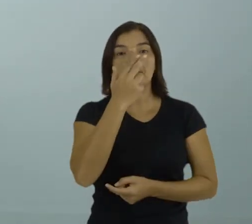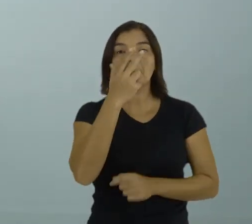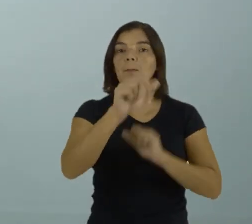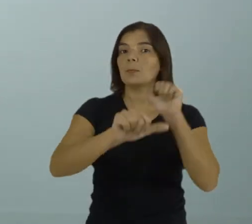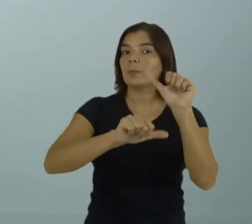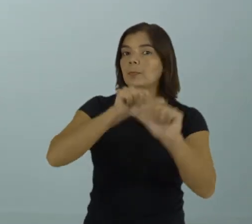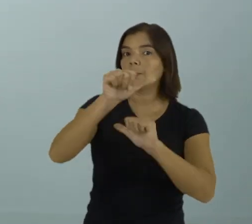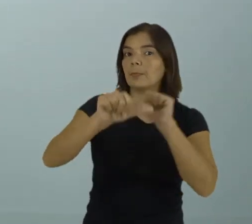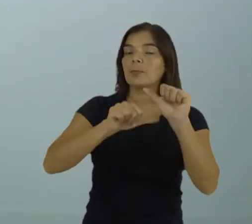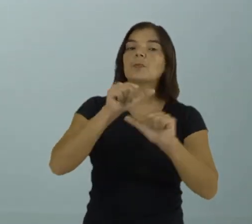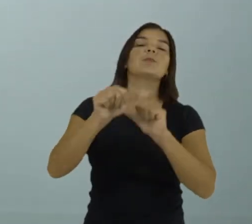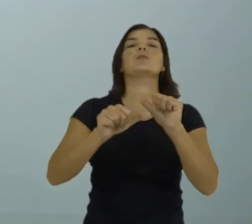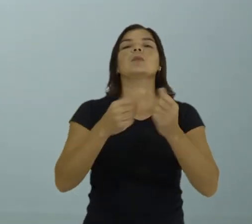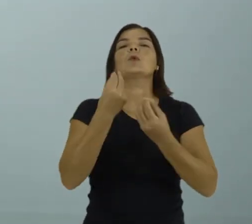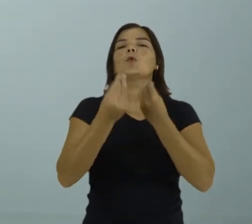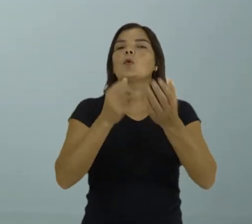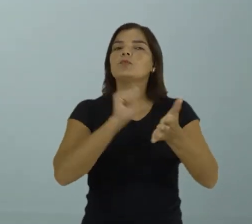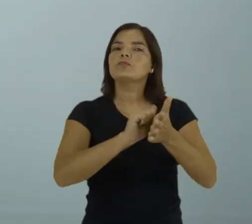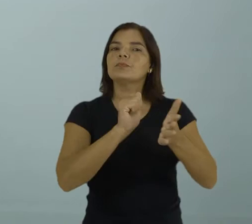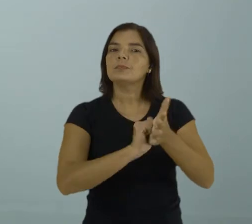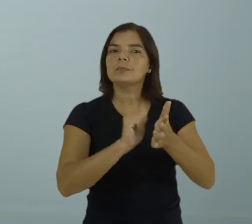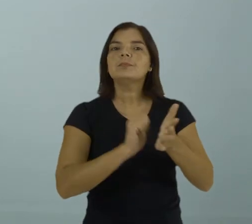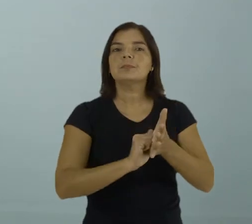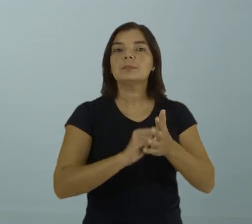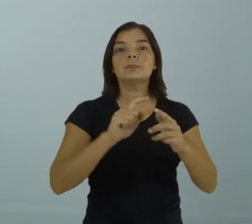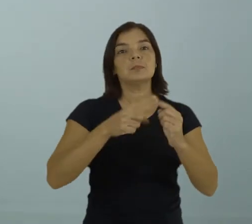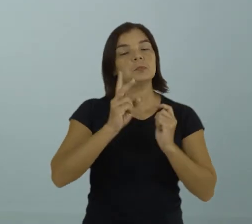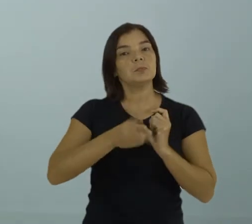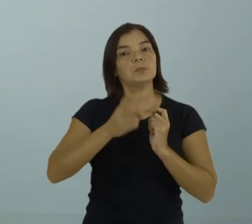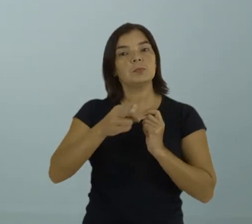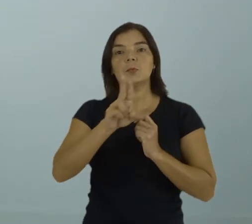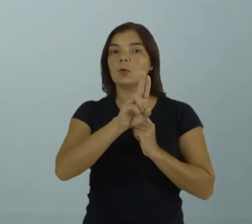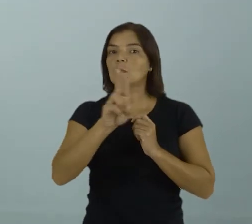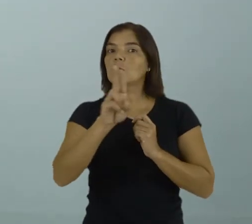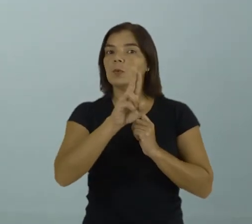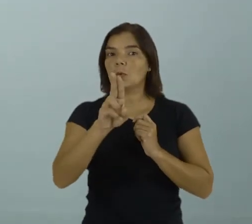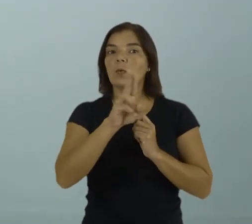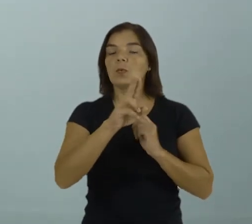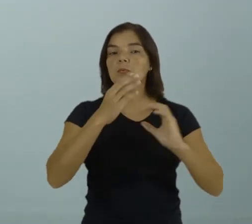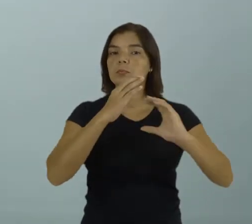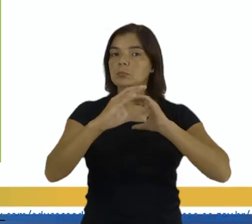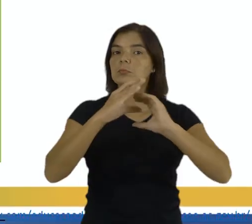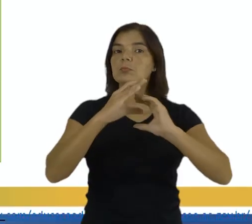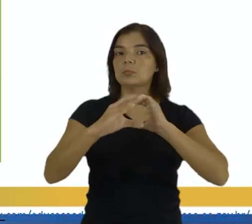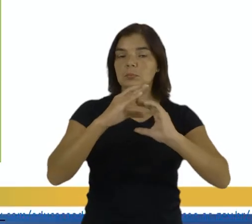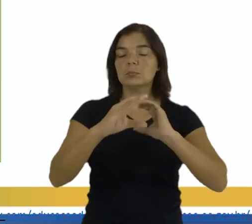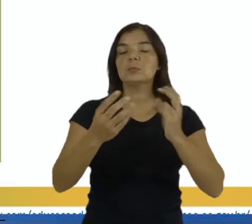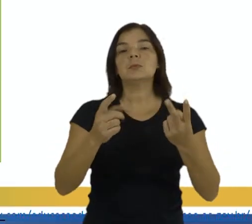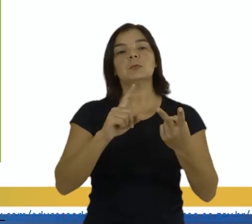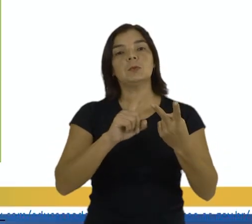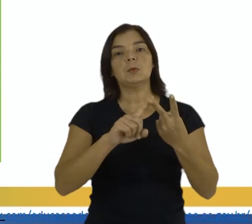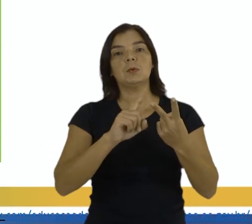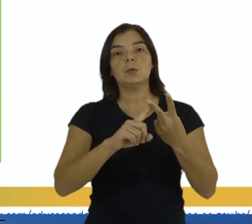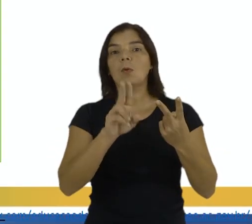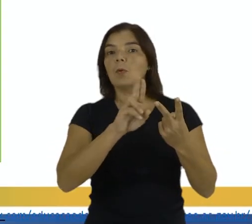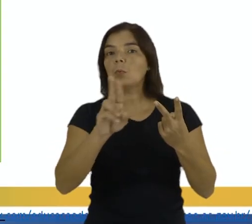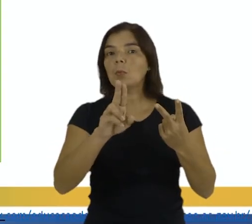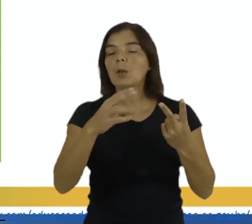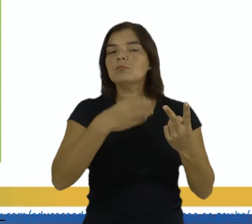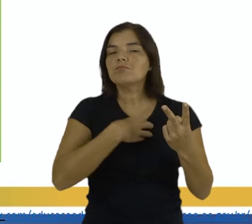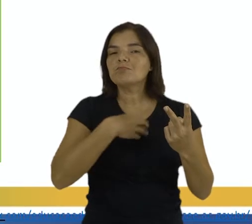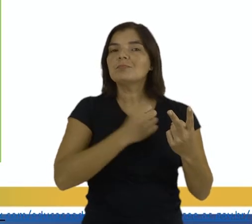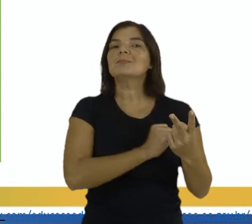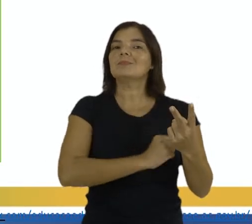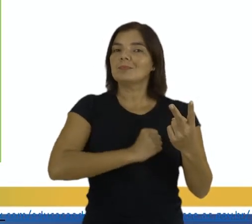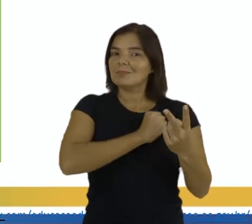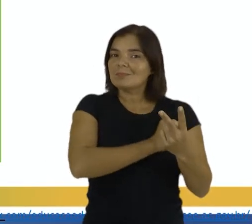pouco a forma de escrever. Mesmo nome do poema da Canção de Gonçalves Dias e mesmo sentimento de